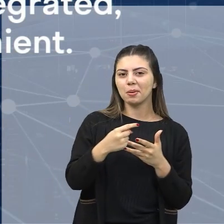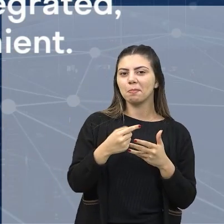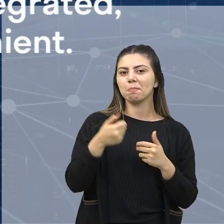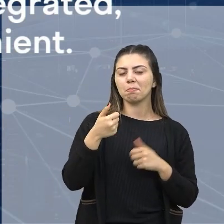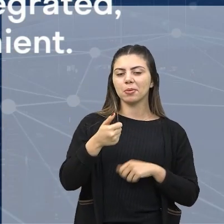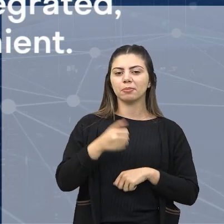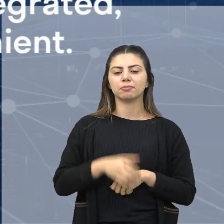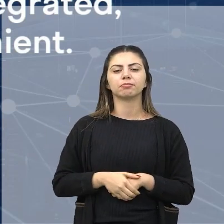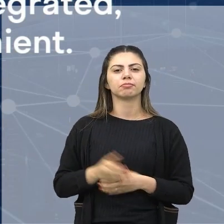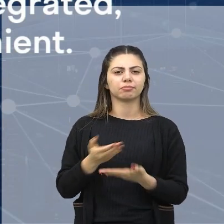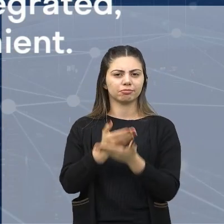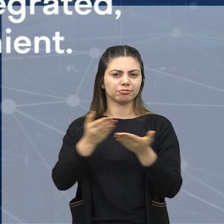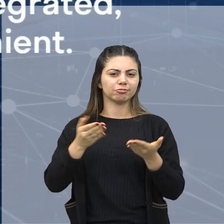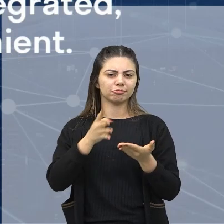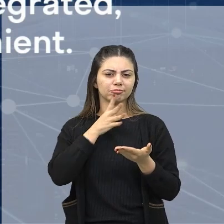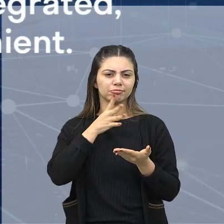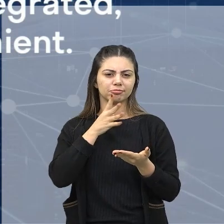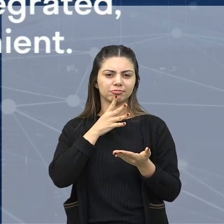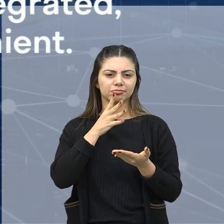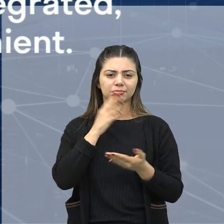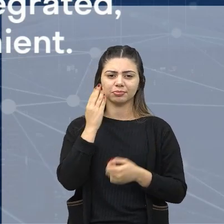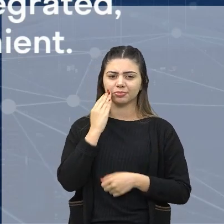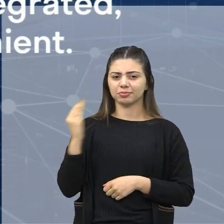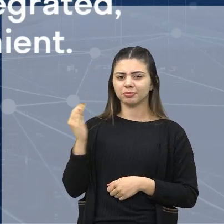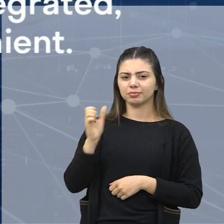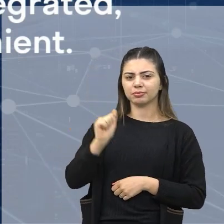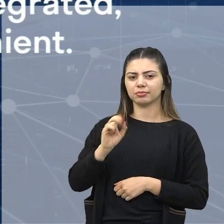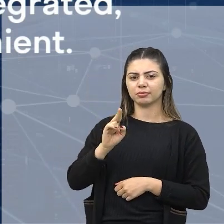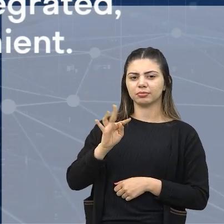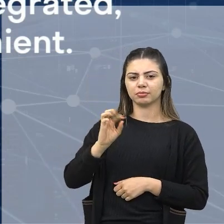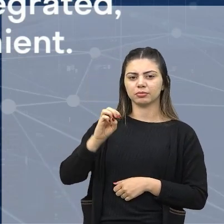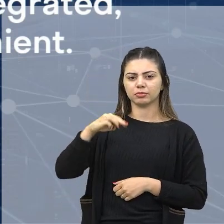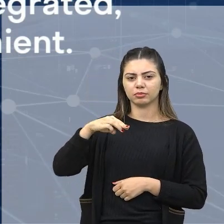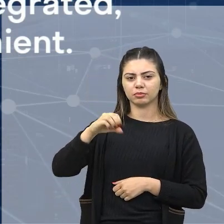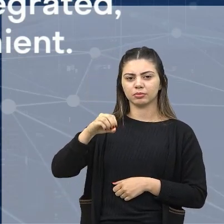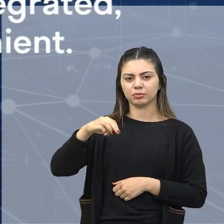Vocês já ouviram falar de autonomous vehicles?